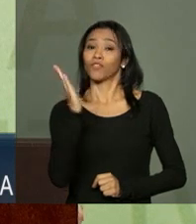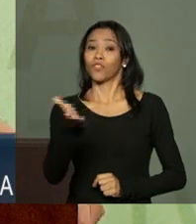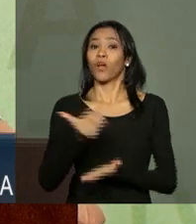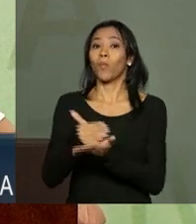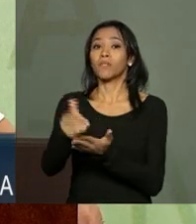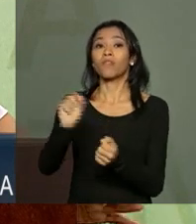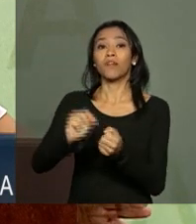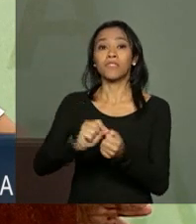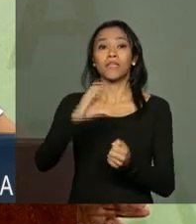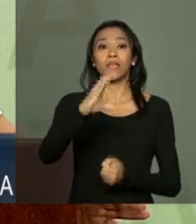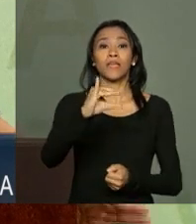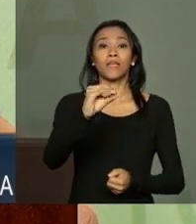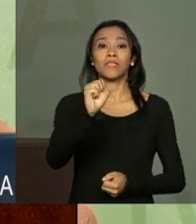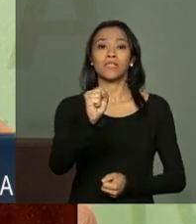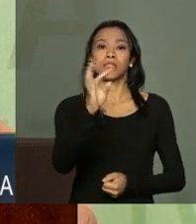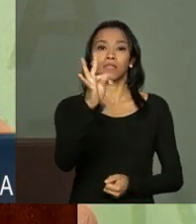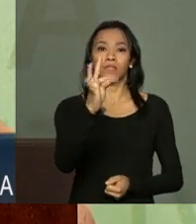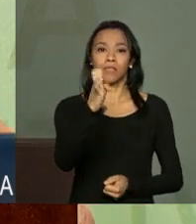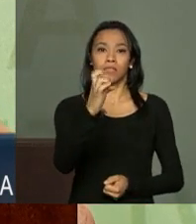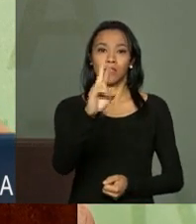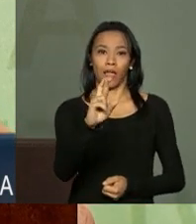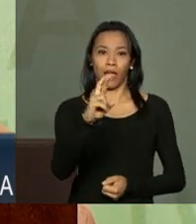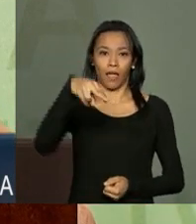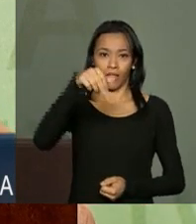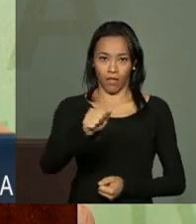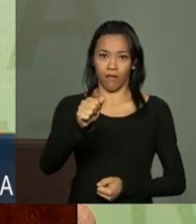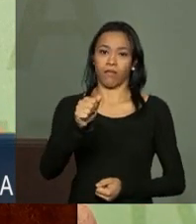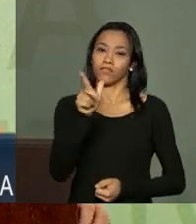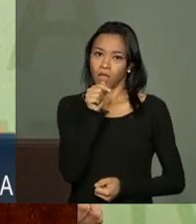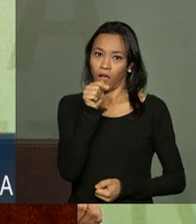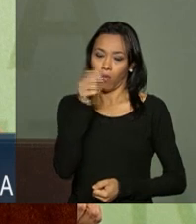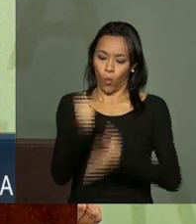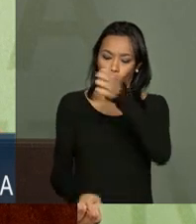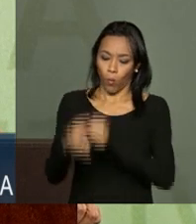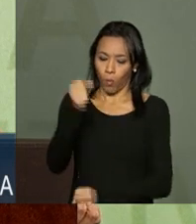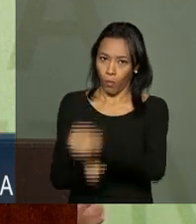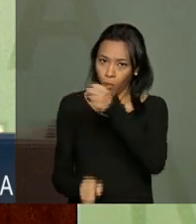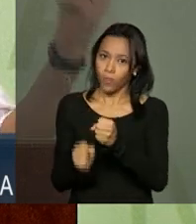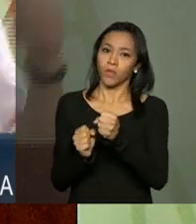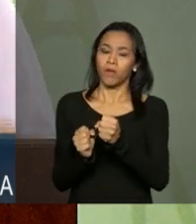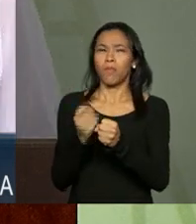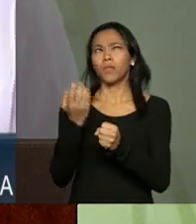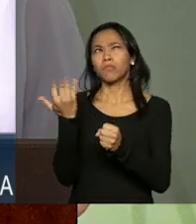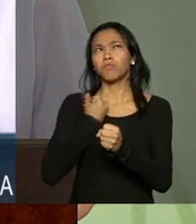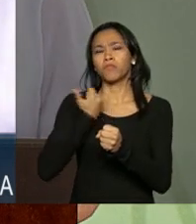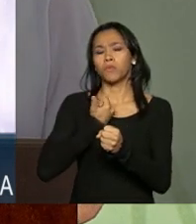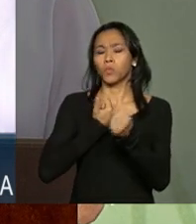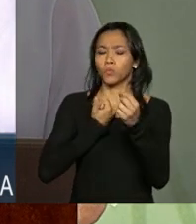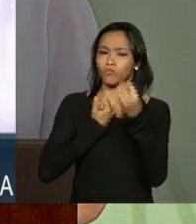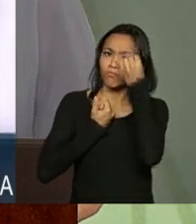fazer cisterna de segunda água. Posso estar enganada, mas o número que me veio à